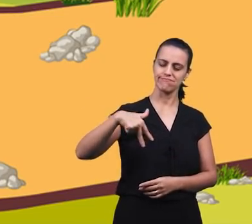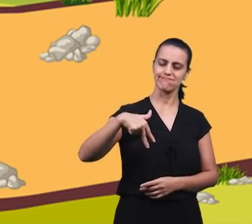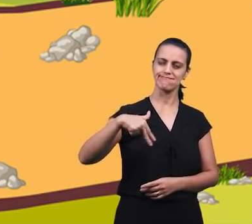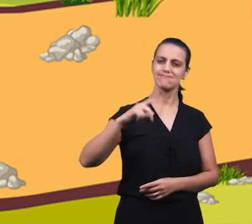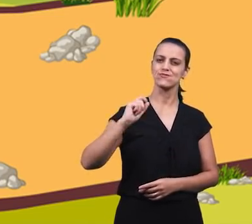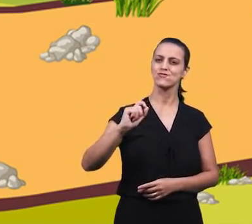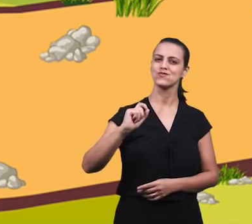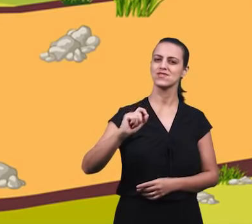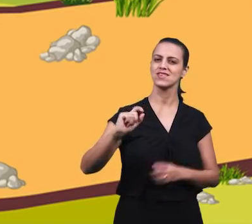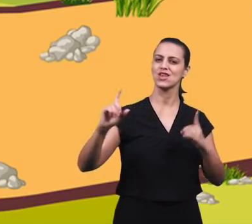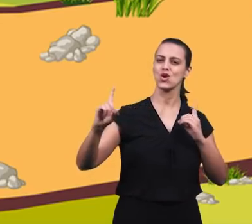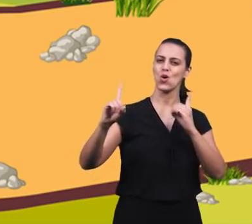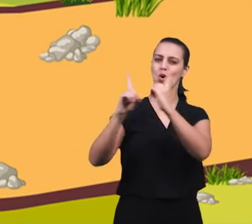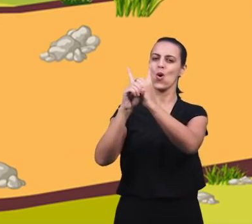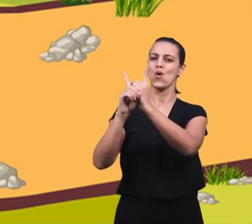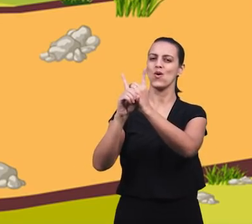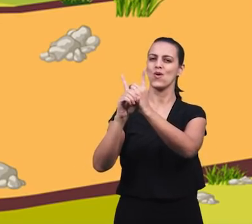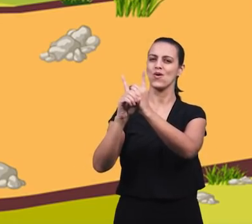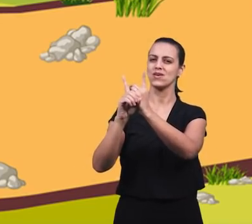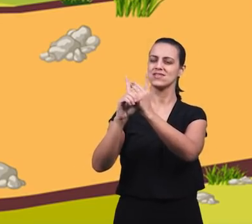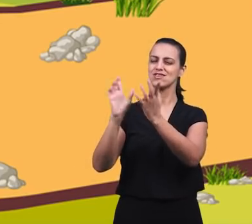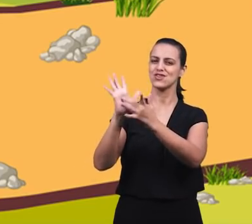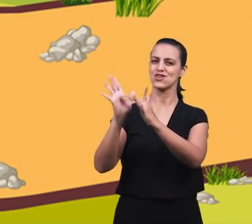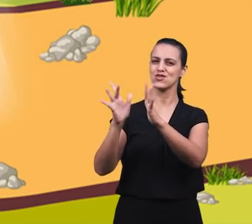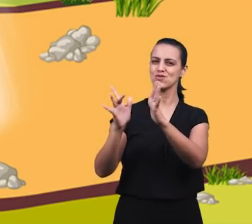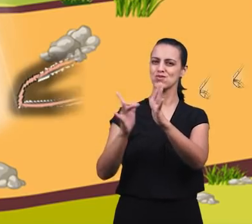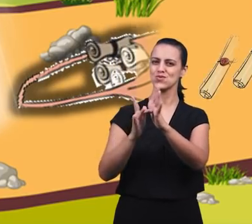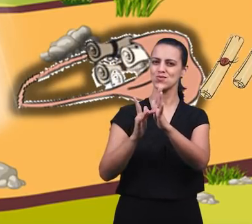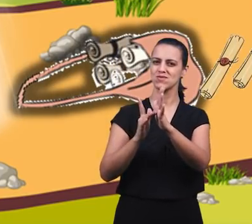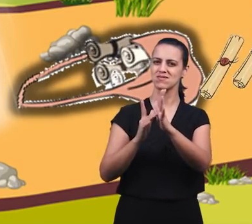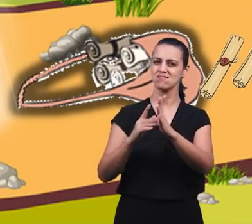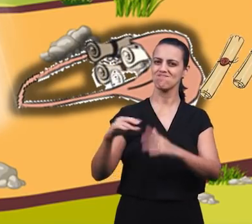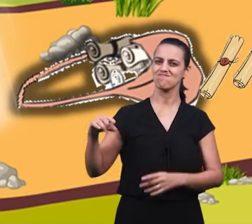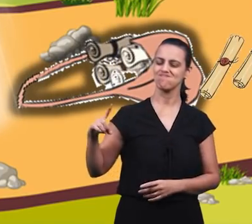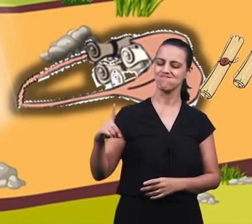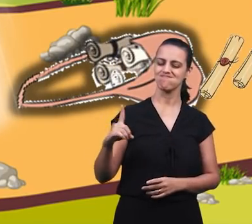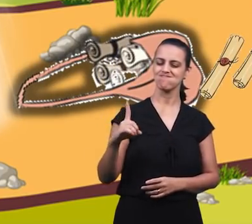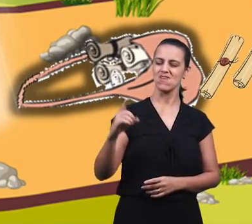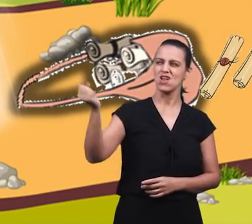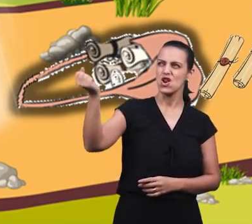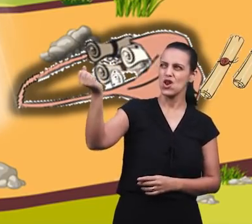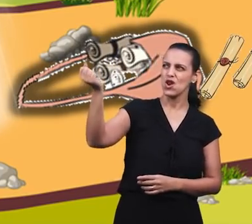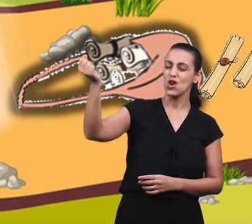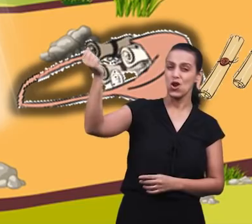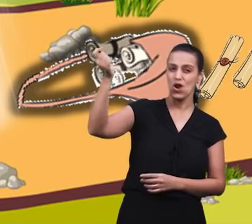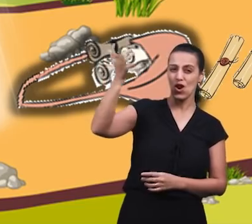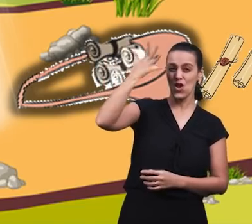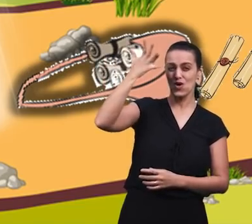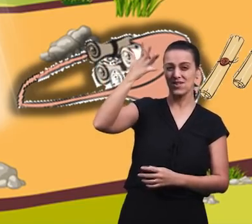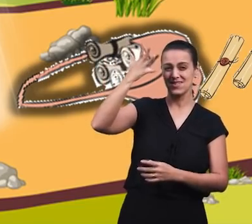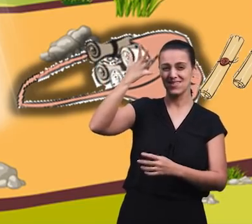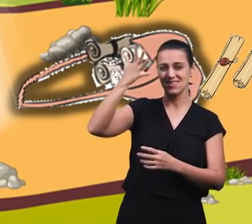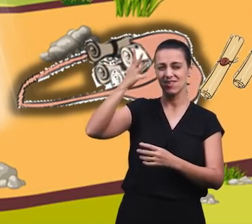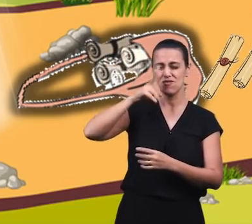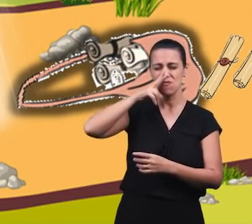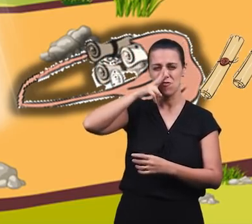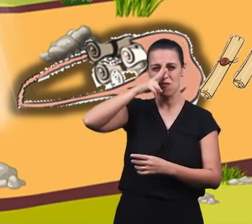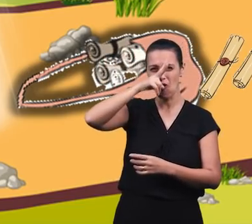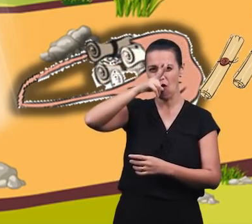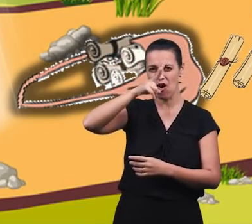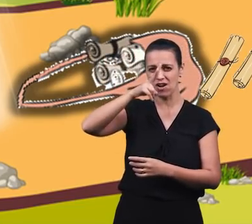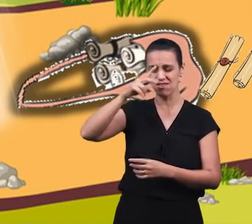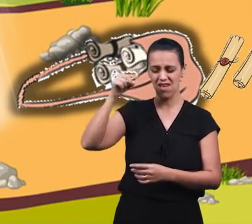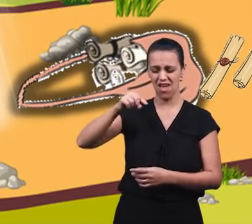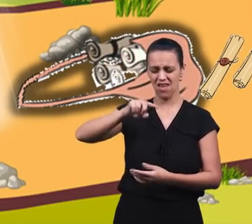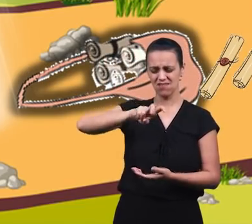um encontro com Jesus. Uma luz brilhou no caminho e Saulo se prostrou ao